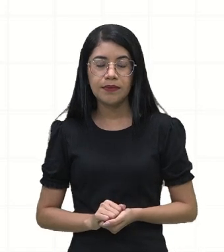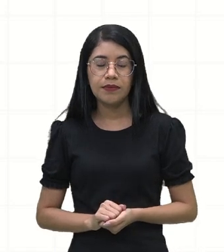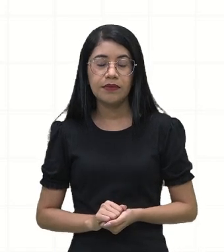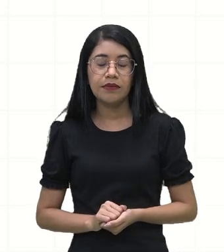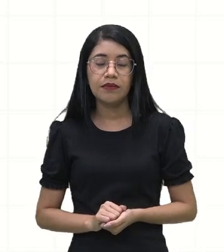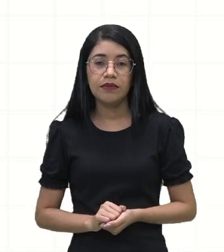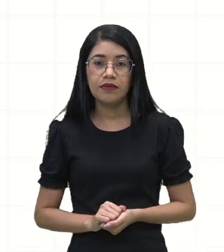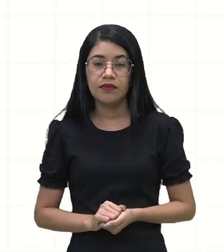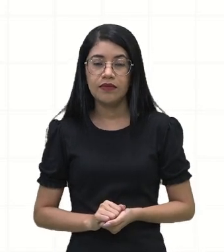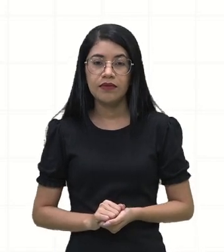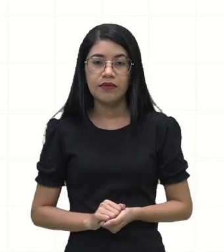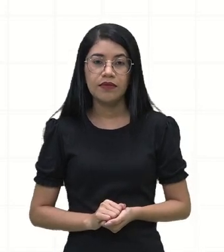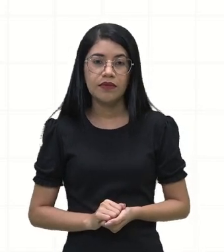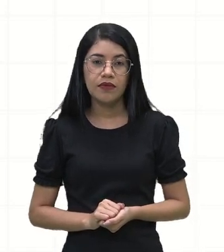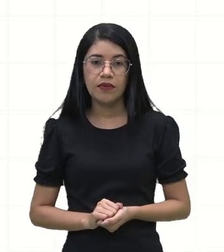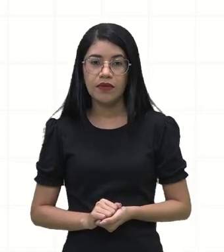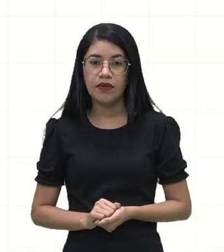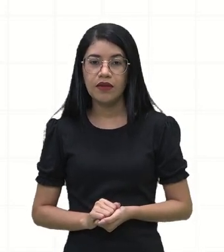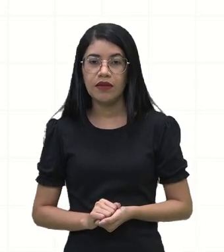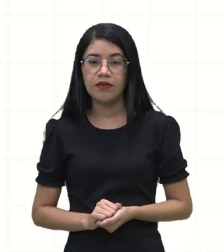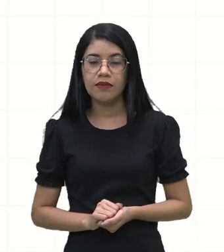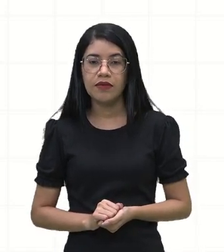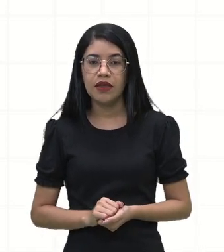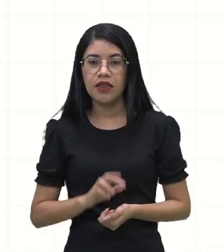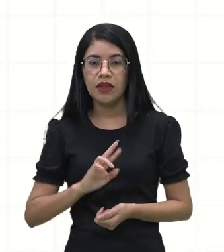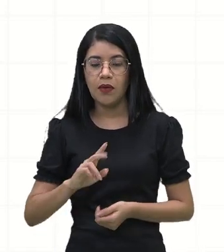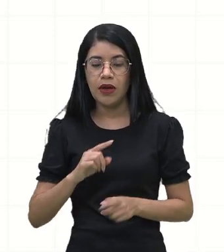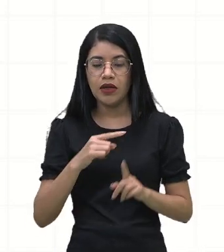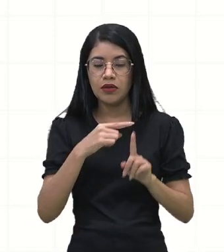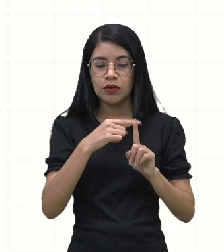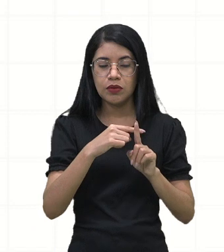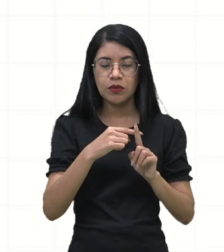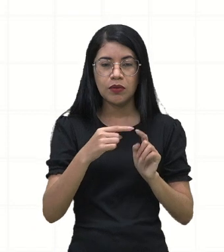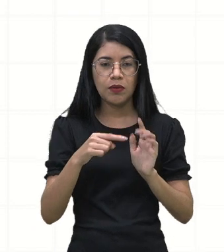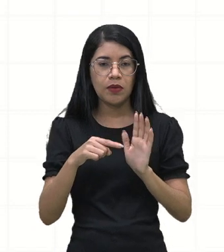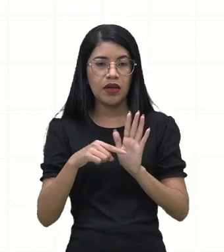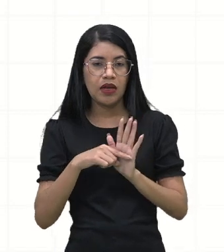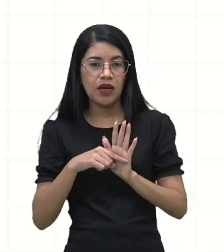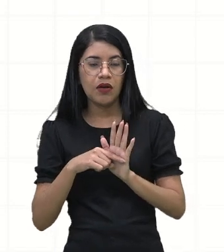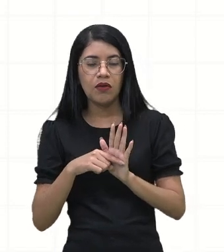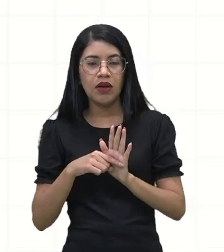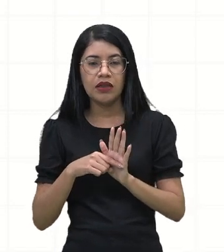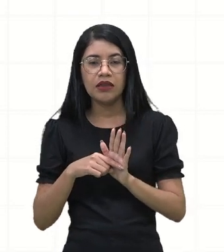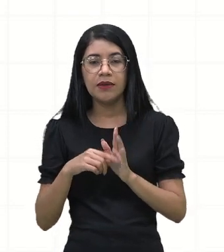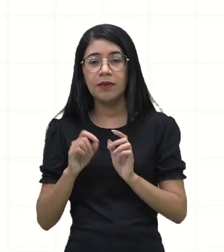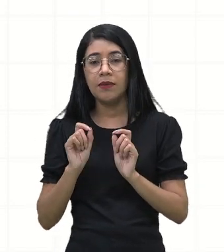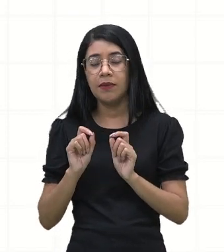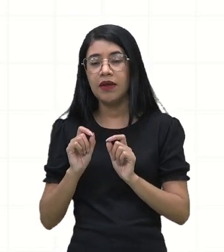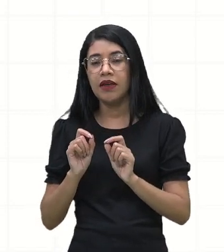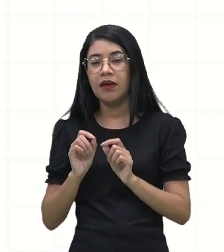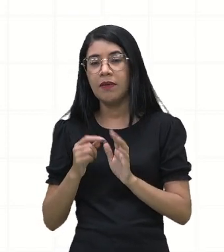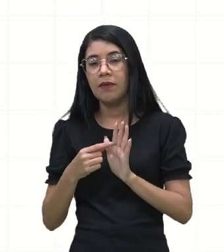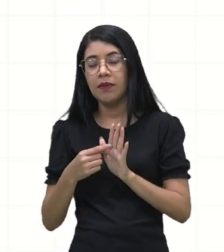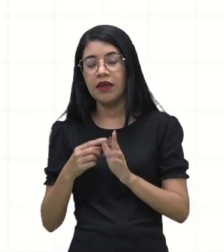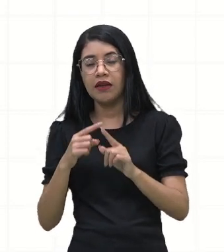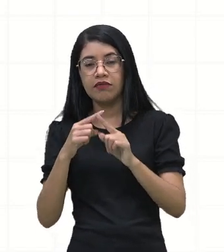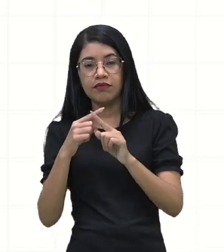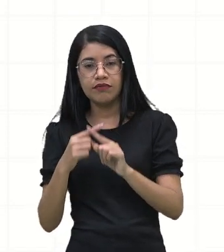sinal, né? Não é uma soma, não é uma subtração, É porque está sendo multiplicado.